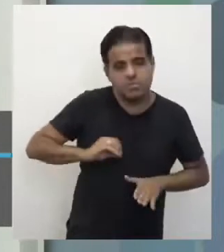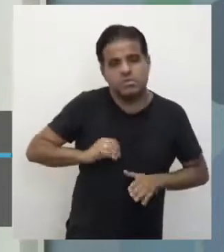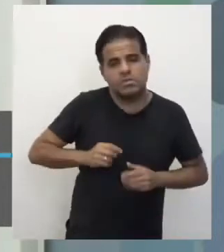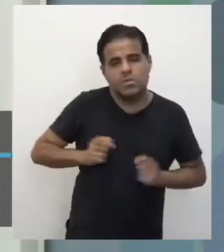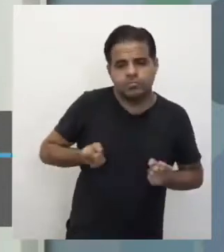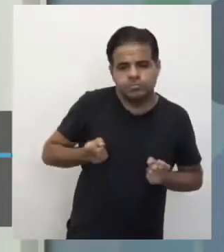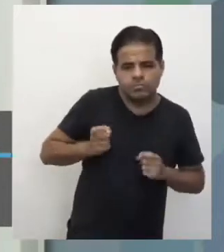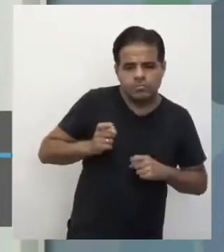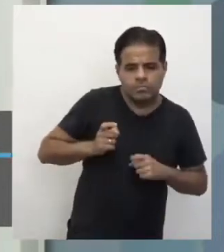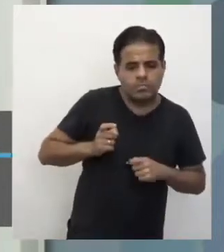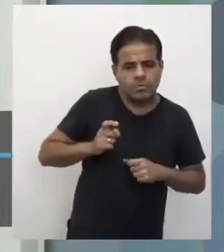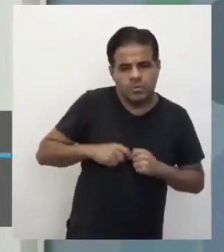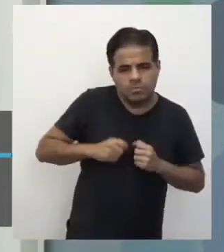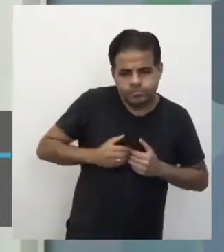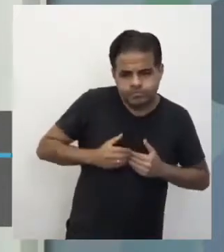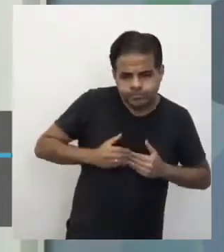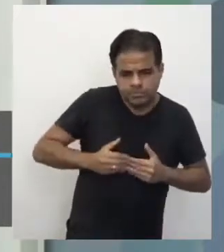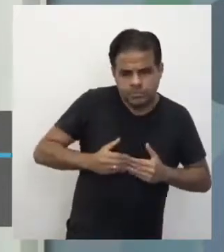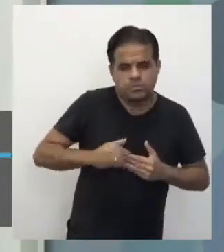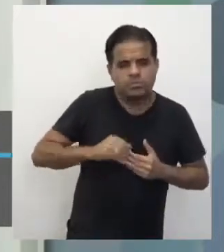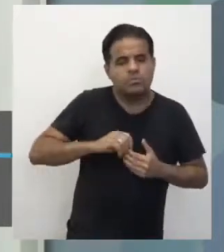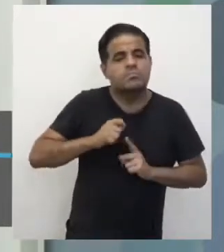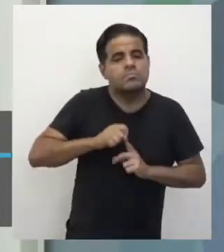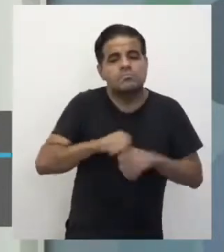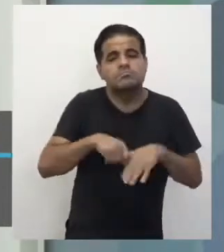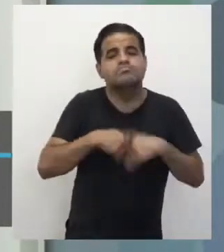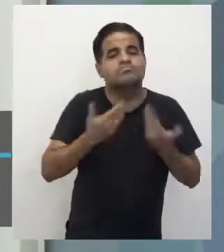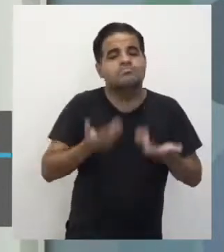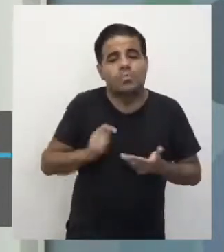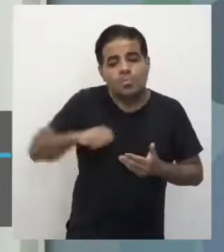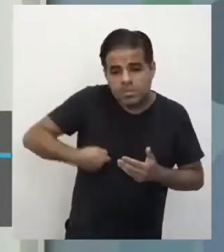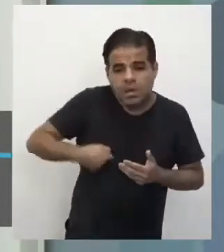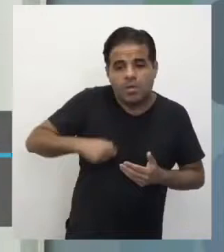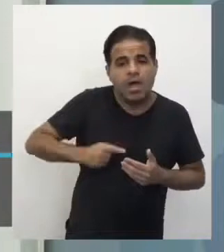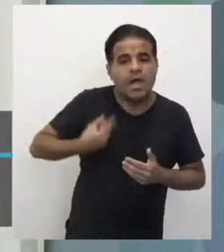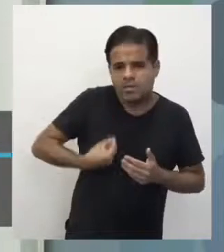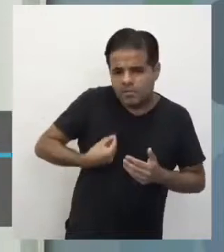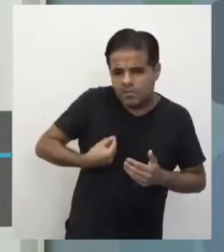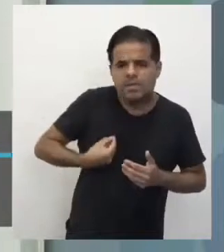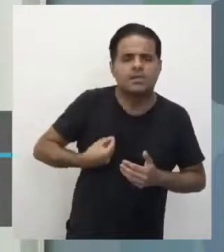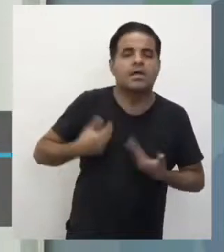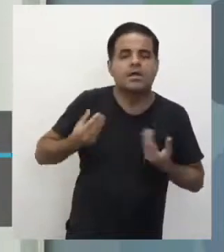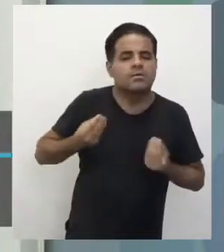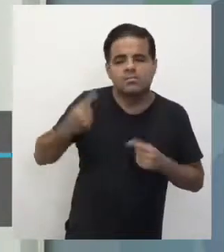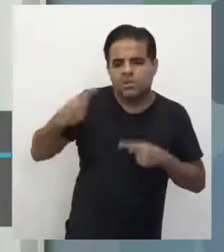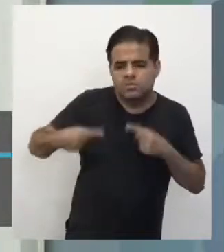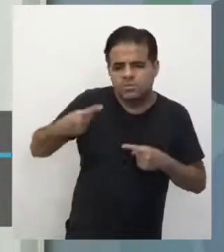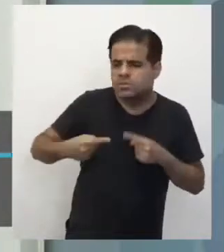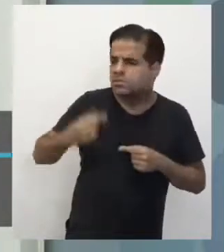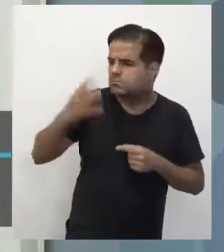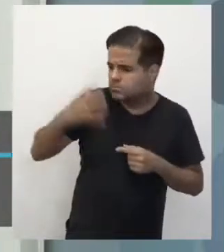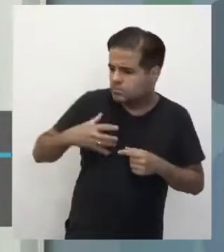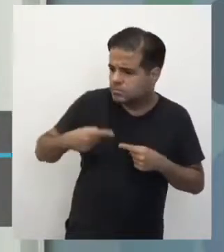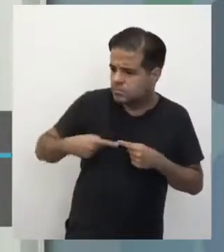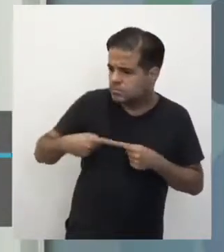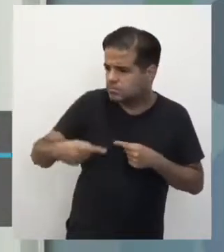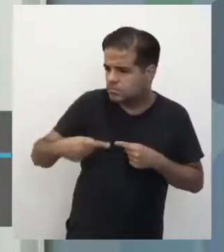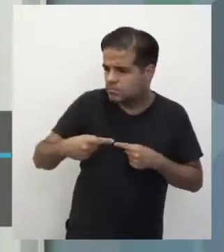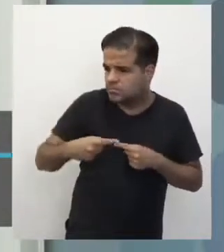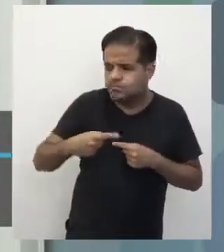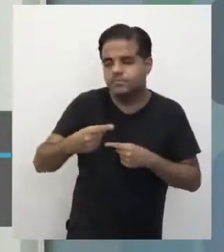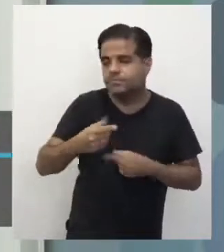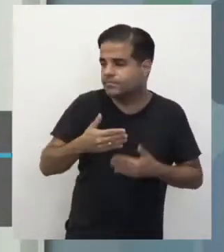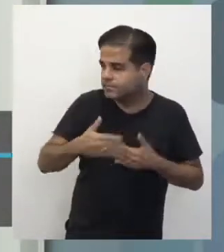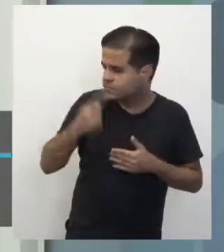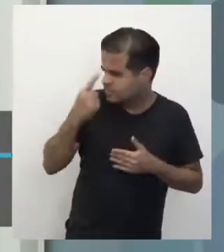a partir do mês X, Y, Z. Então vejam que essa é uma discussão muito séria, dizer quem nós somos e